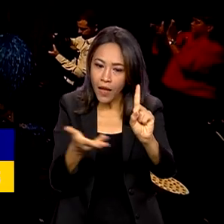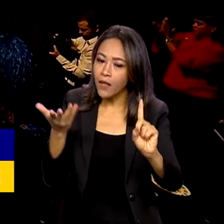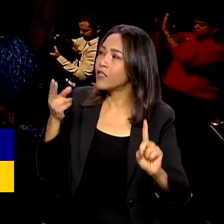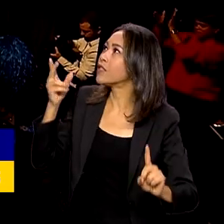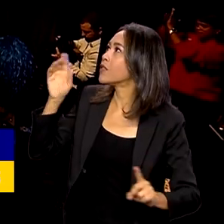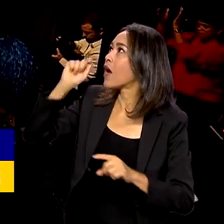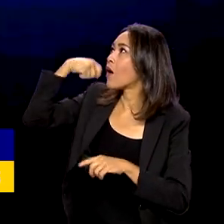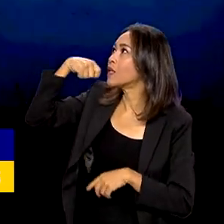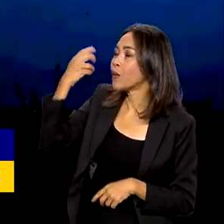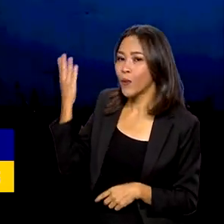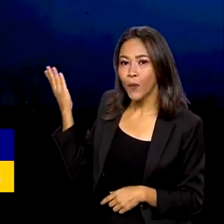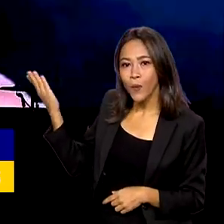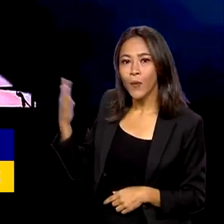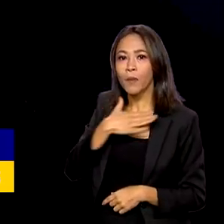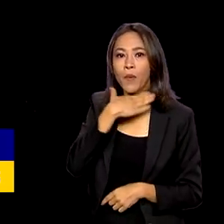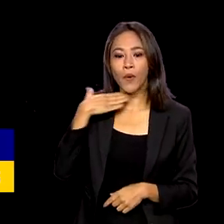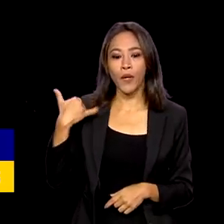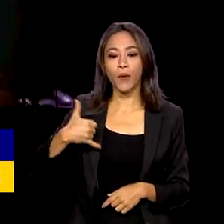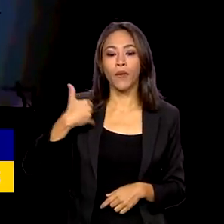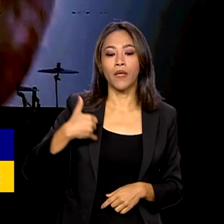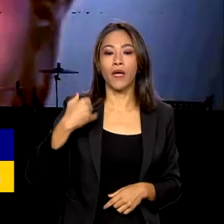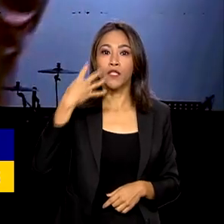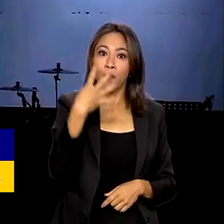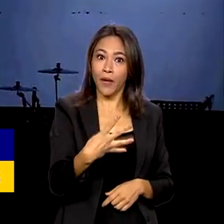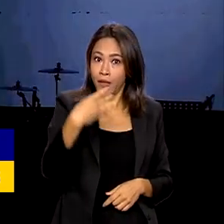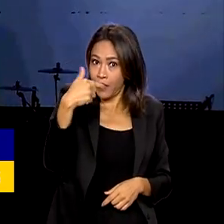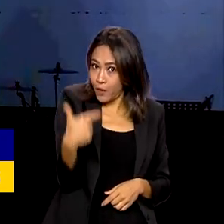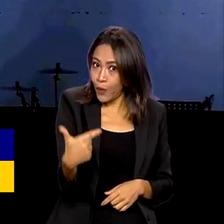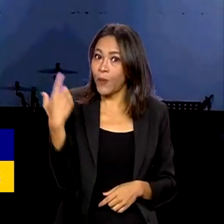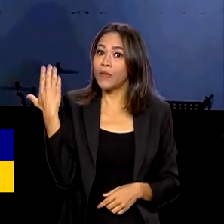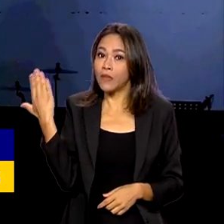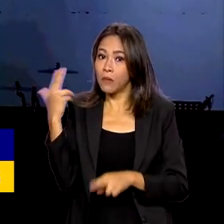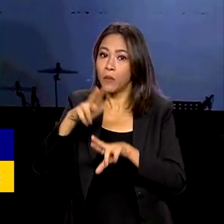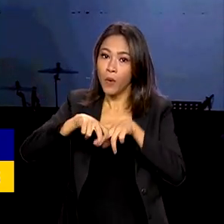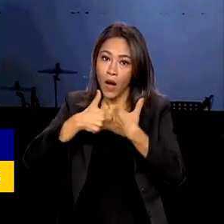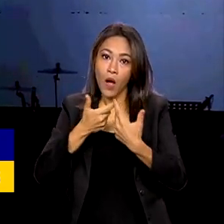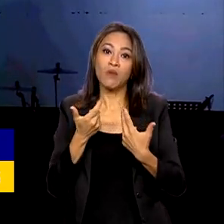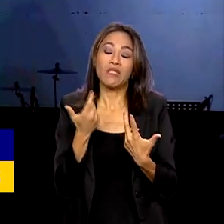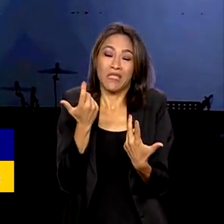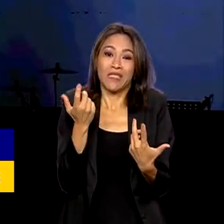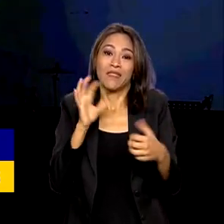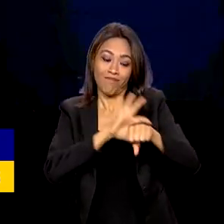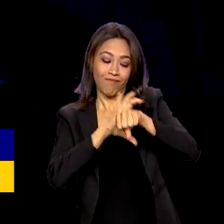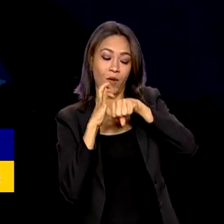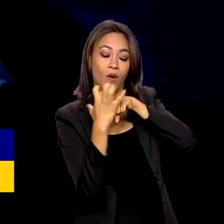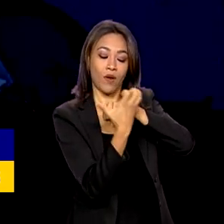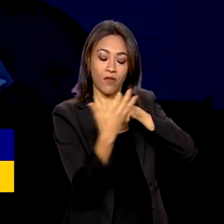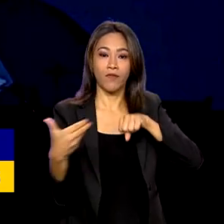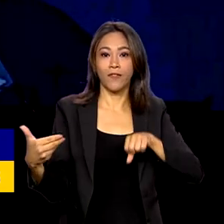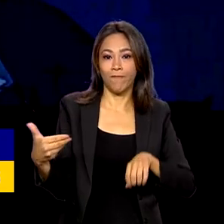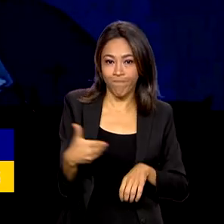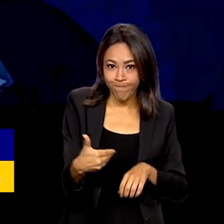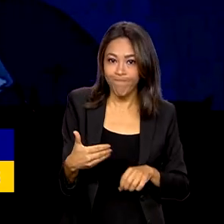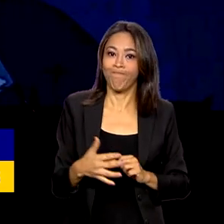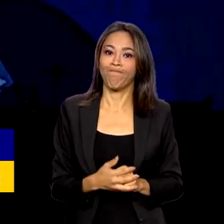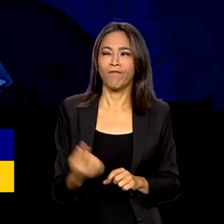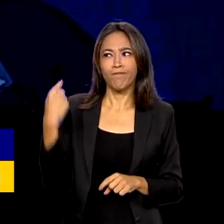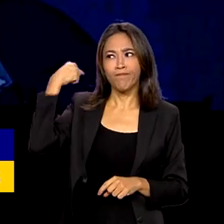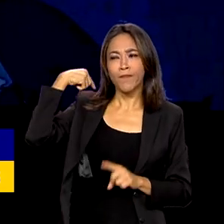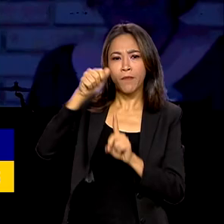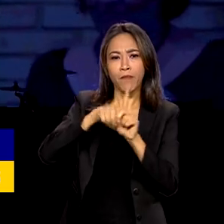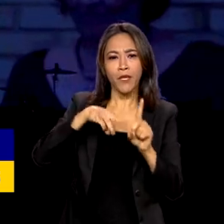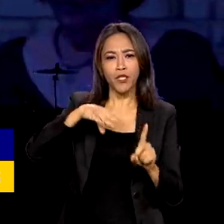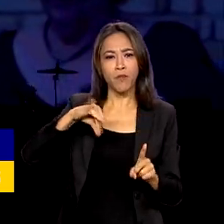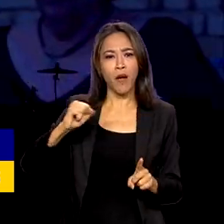Paulo Gustavo, que morreu aos 42 anos de idade em razão das complicações da Covid-19 em maio